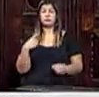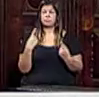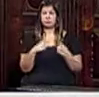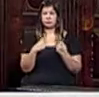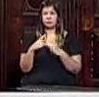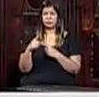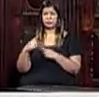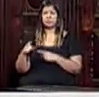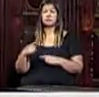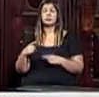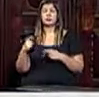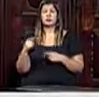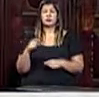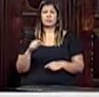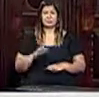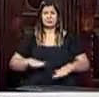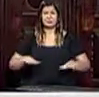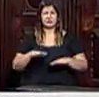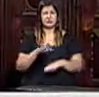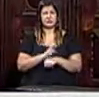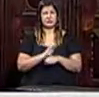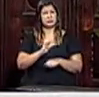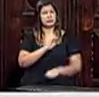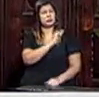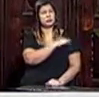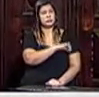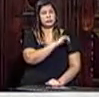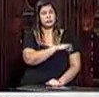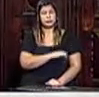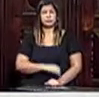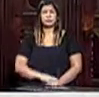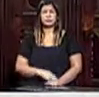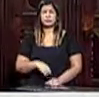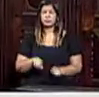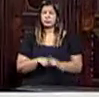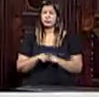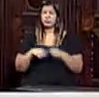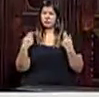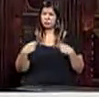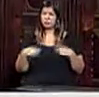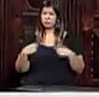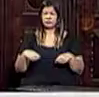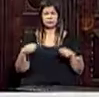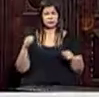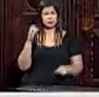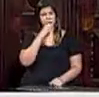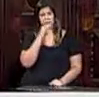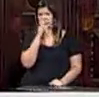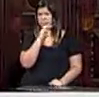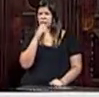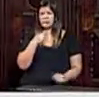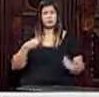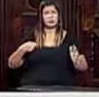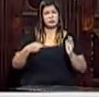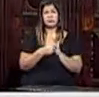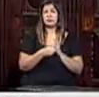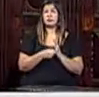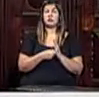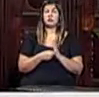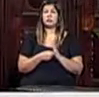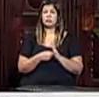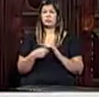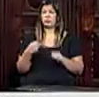pratica contra o Estado do Rio de Janeiro, precisa ser denunciado, é denunciado